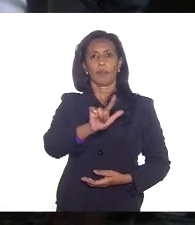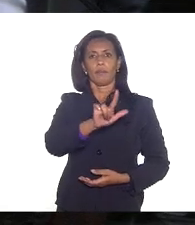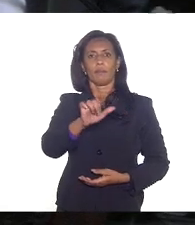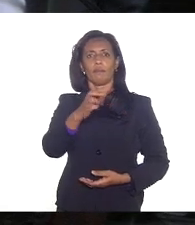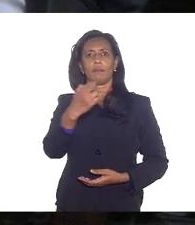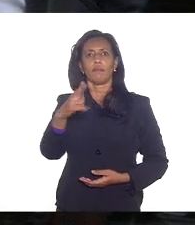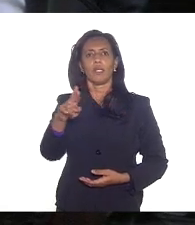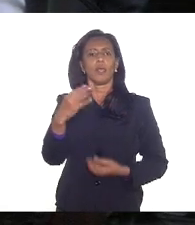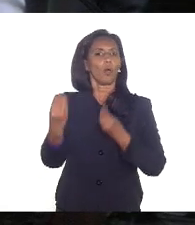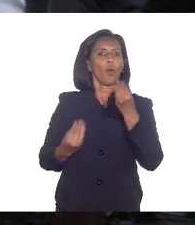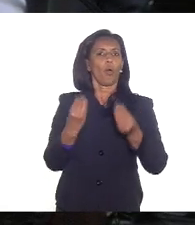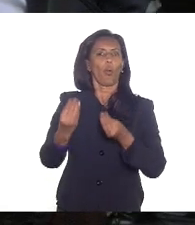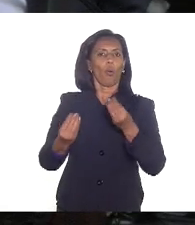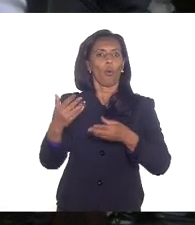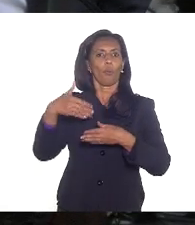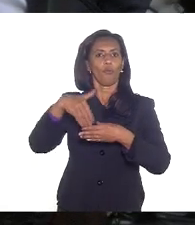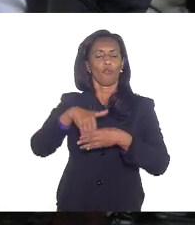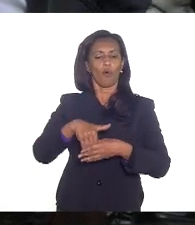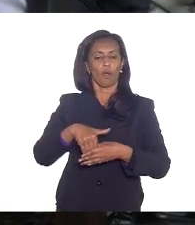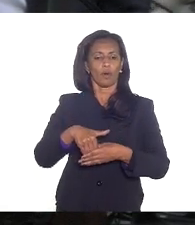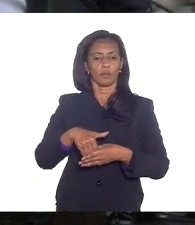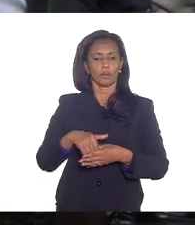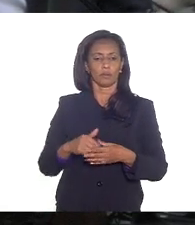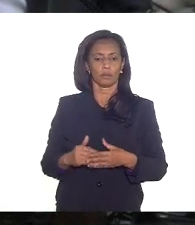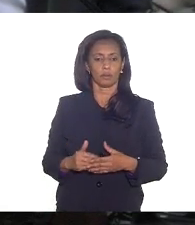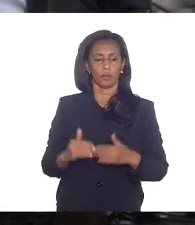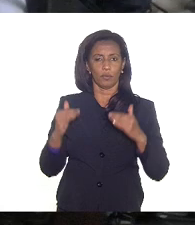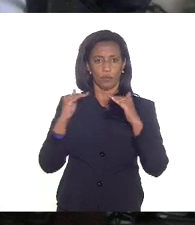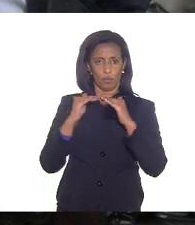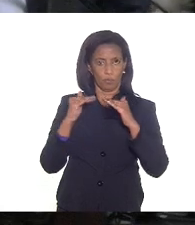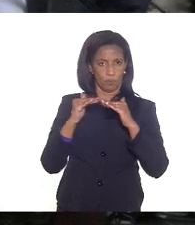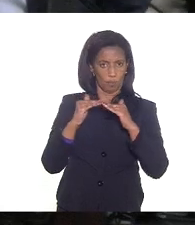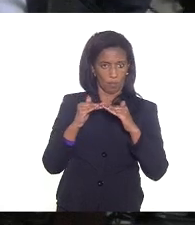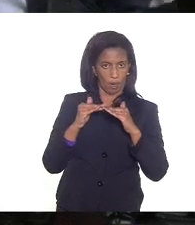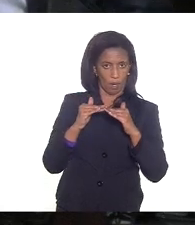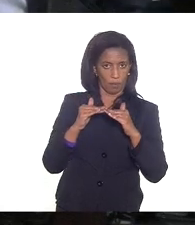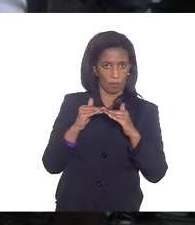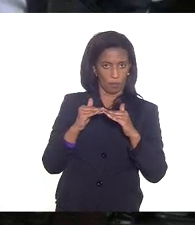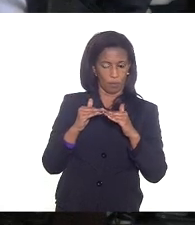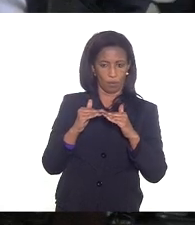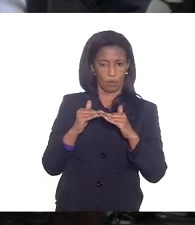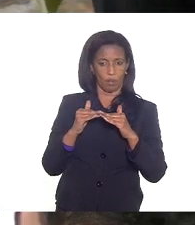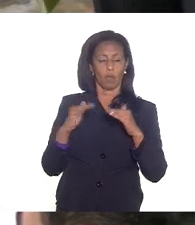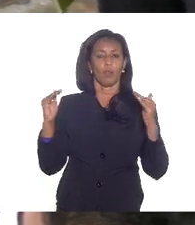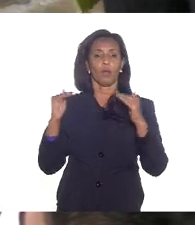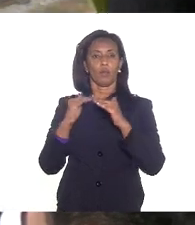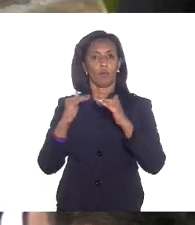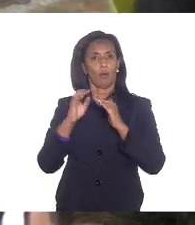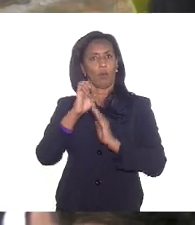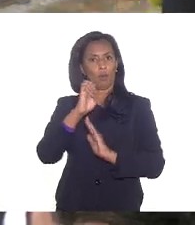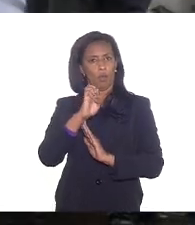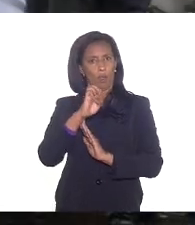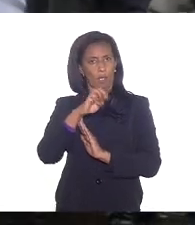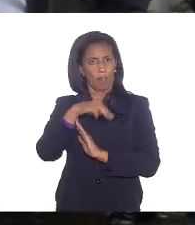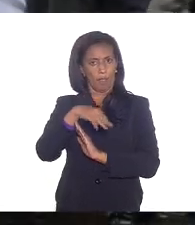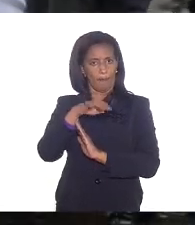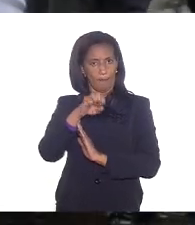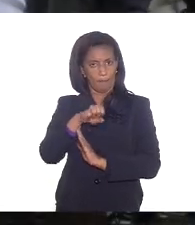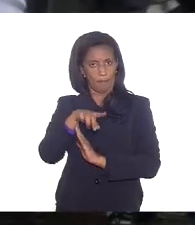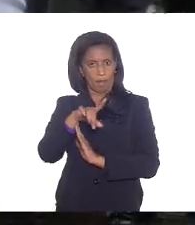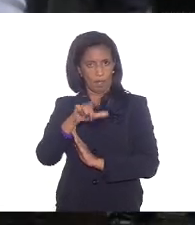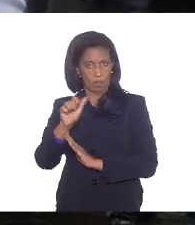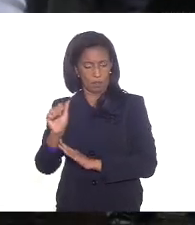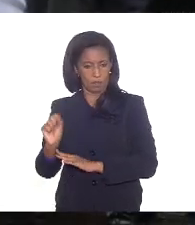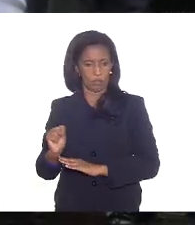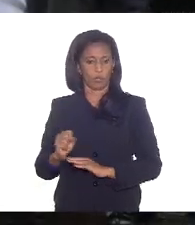como vota um favorável com emendas e favelado com emendas favorável foi nada não você nem se